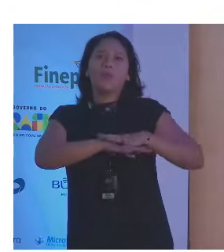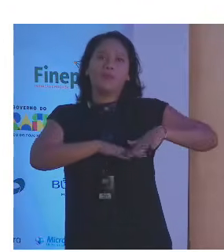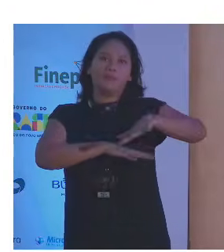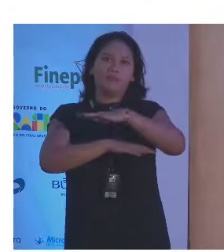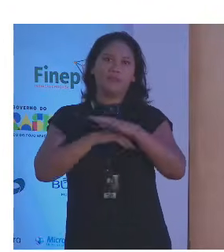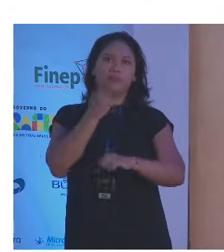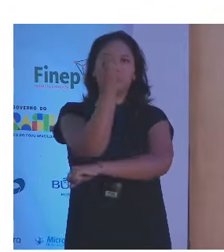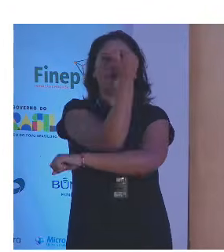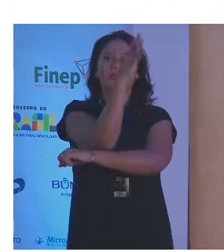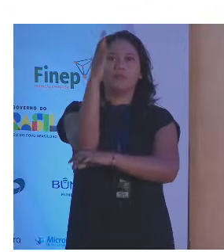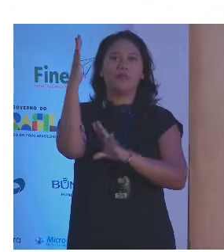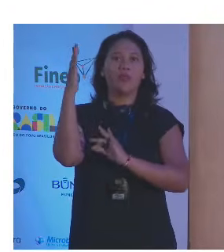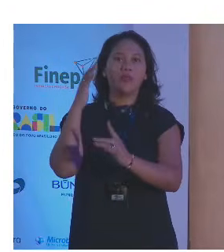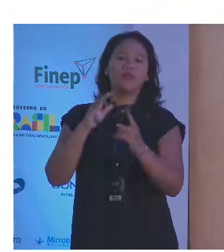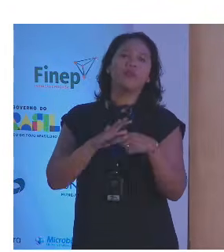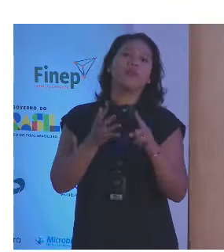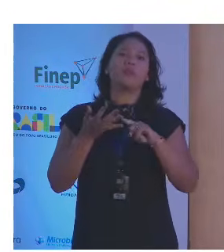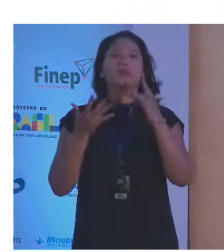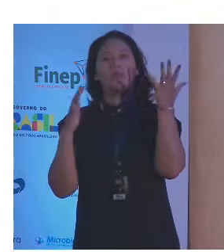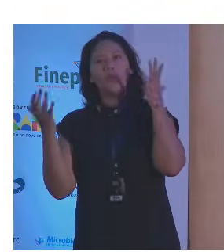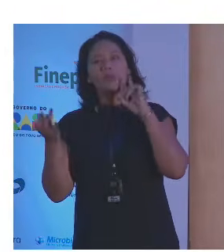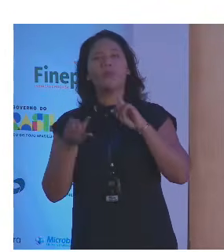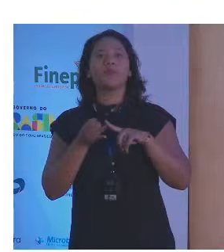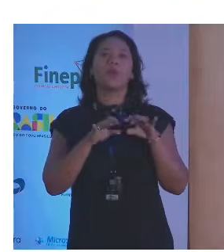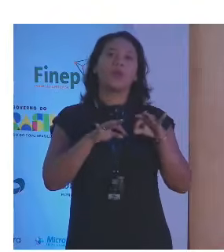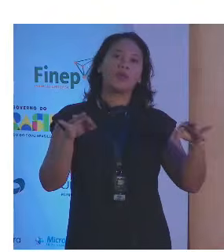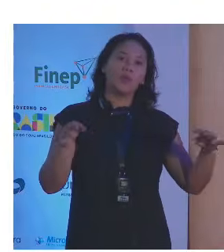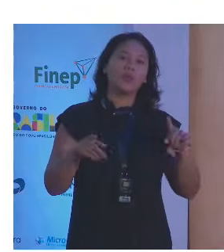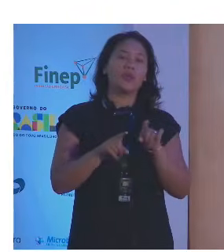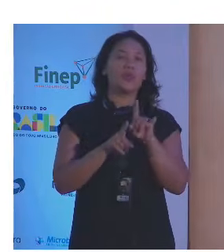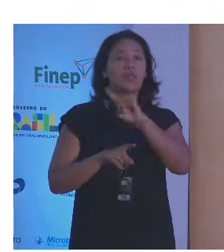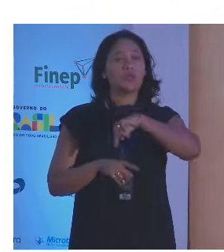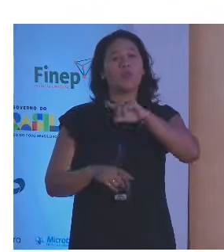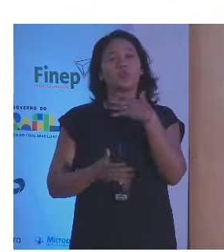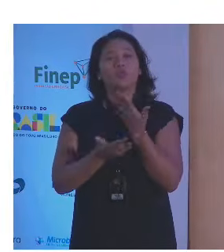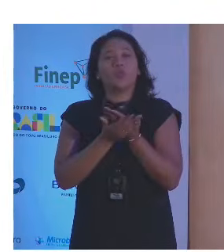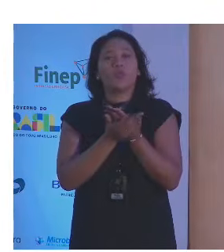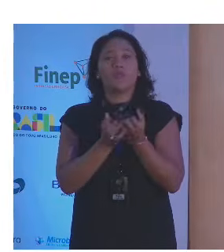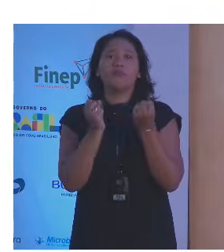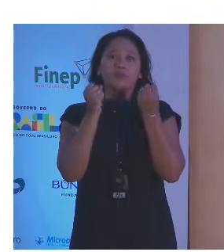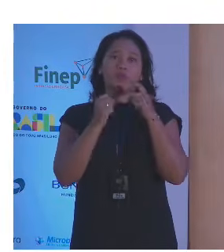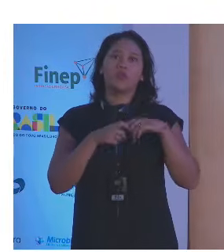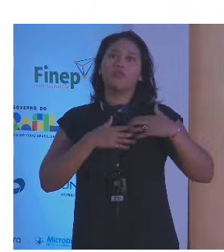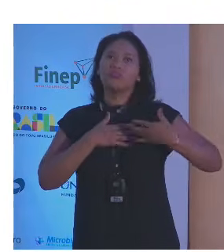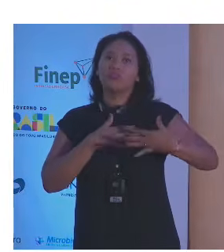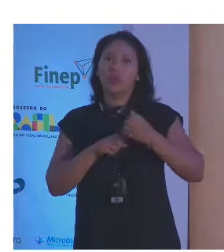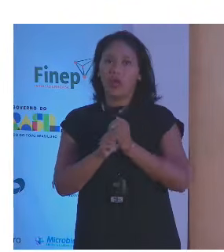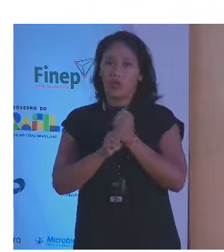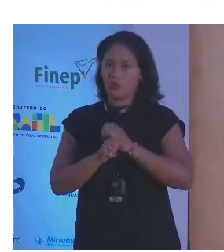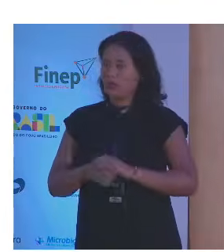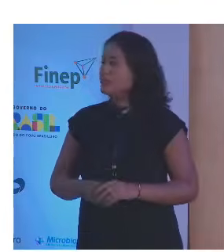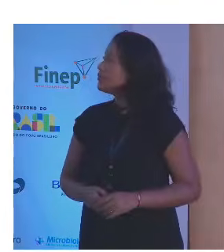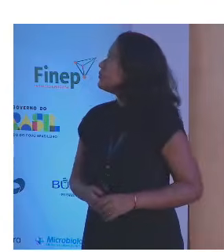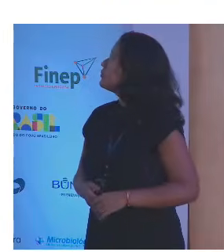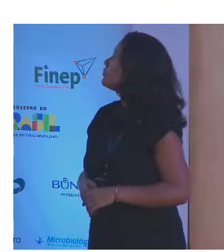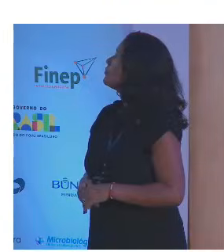manguezais, como isso funciona sazonalmente, maré de Cizia de quadratura. Isso que a gente tem estudado bastante também nos últimos anos.